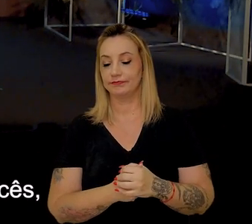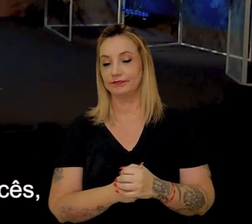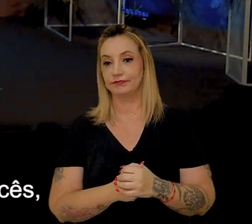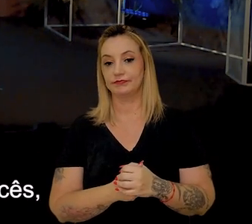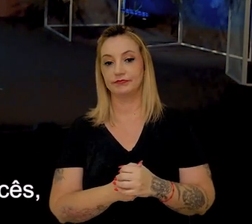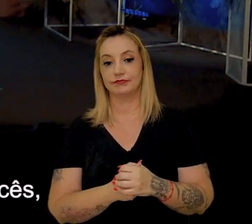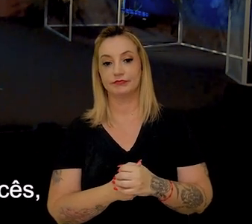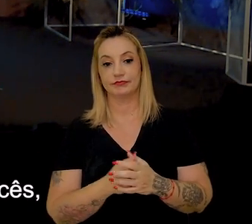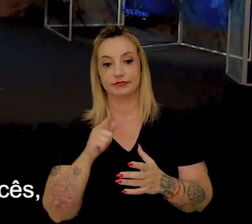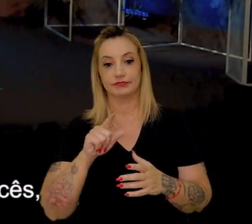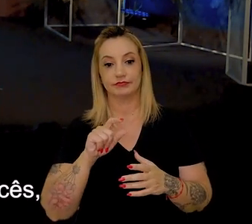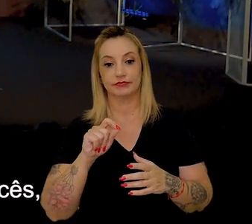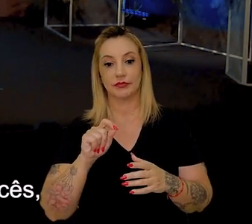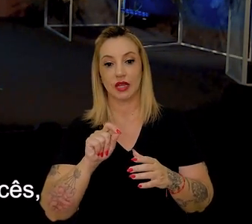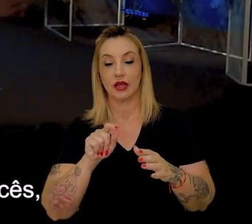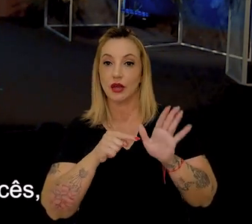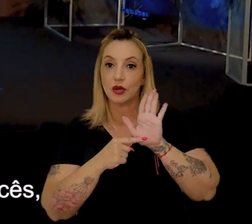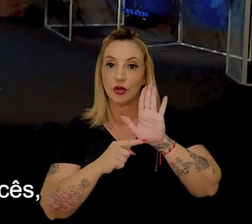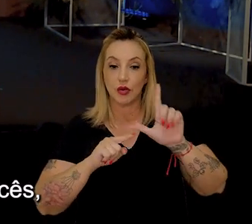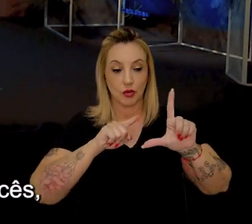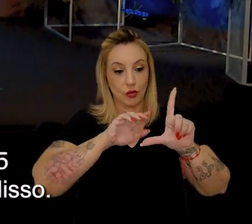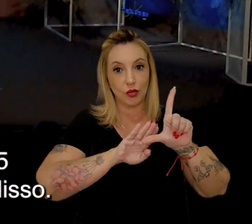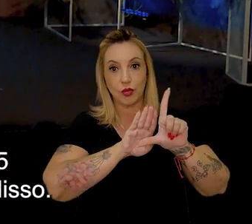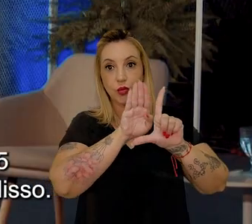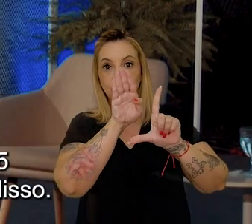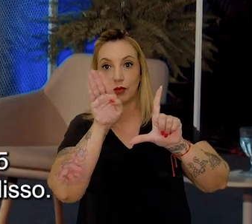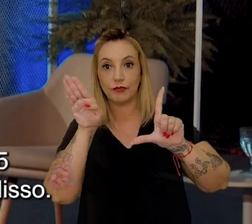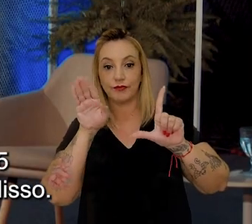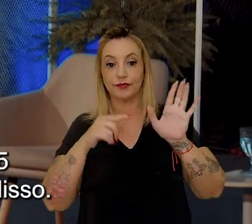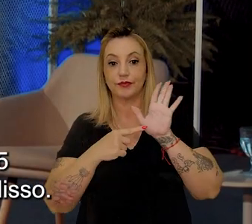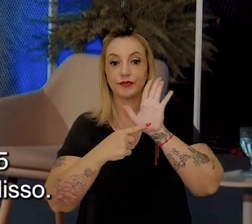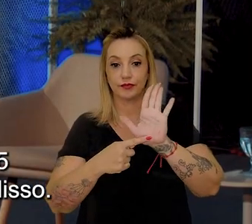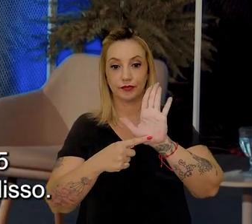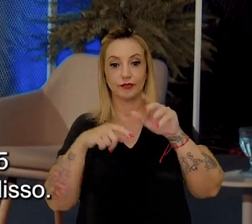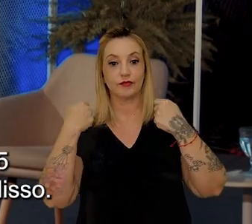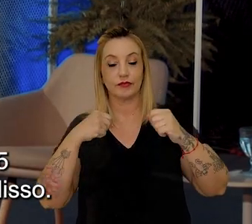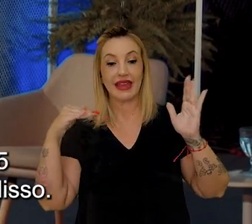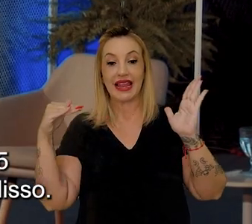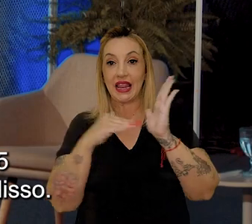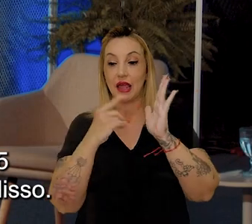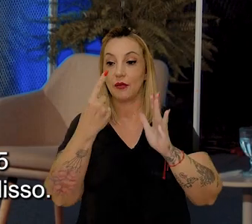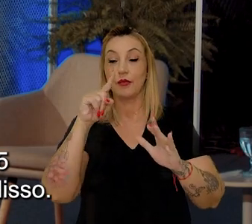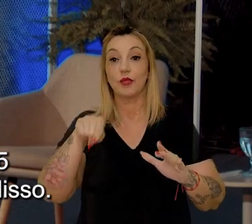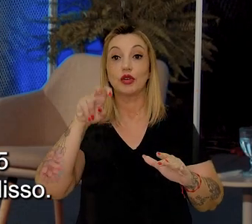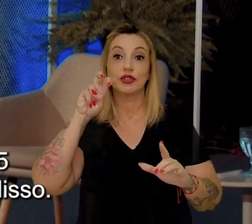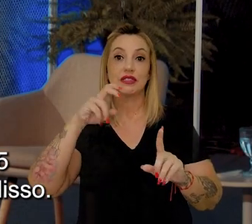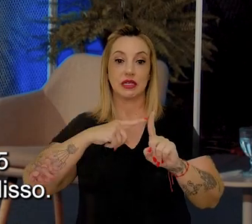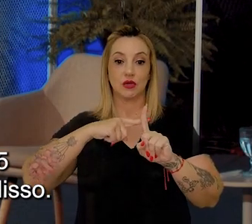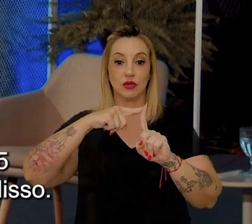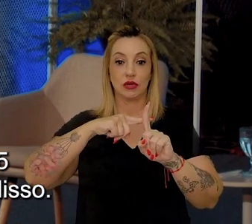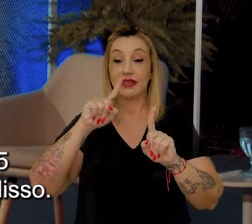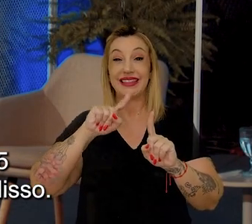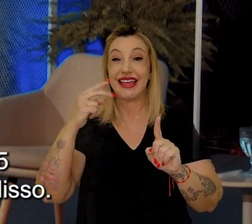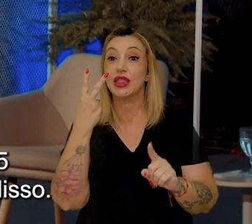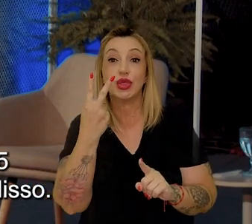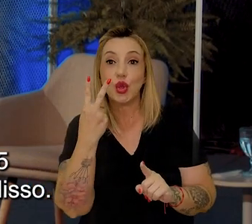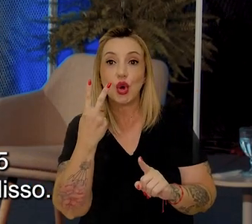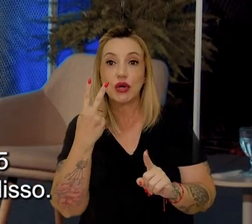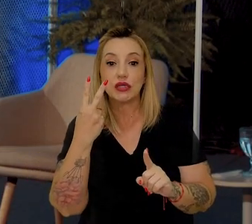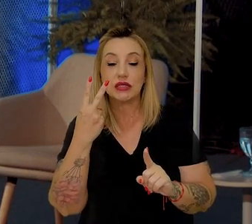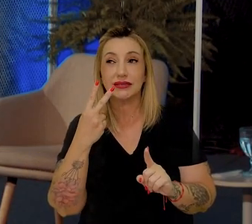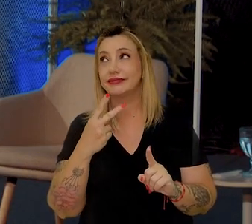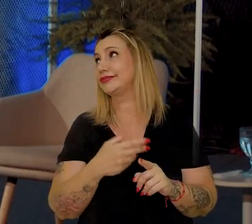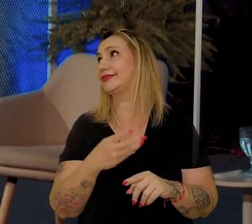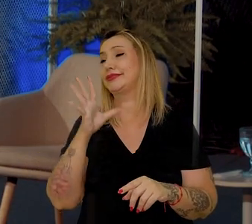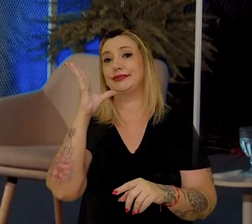e essa aquela curva que eu mostrei para vocês necessário pra gente limitar a 1.5 e nem mesmo a dois estamos longe